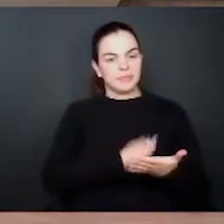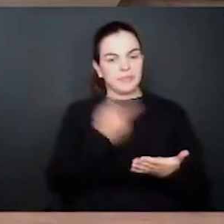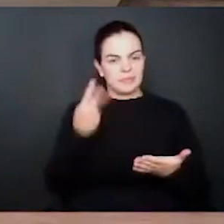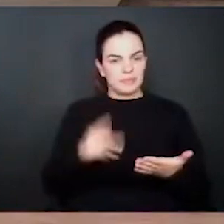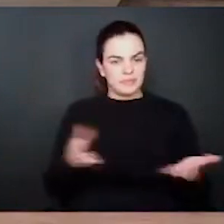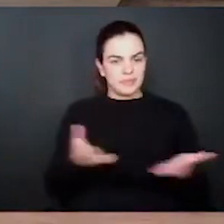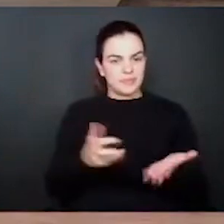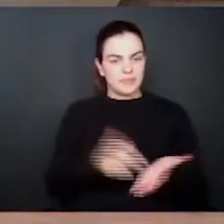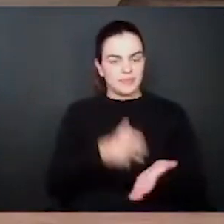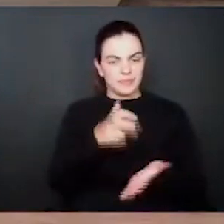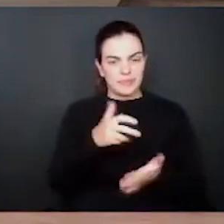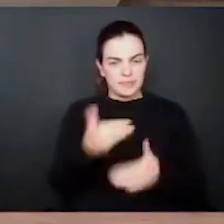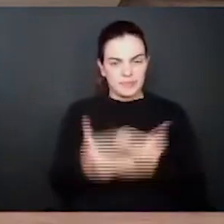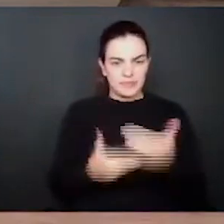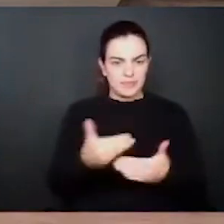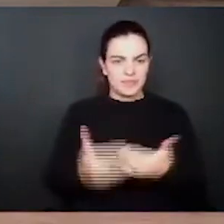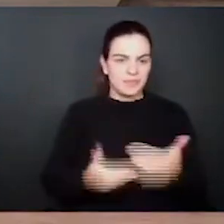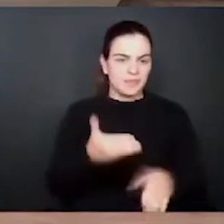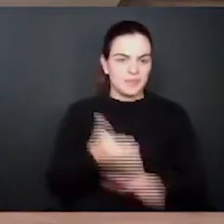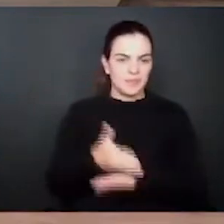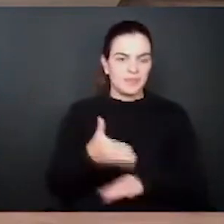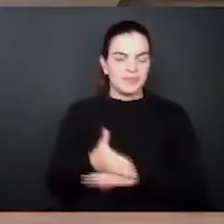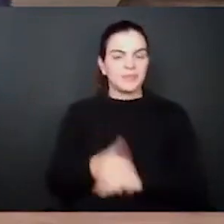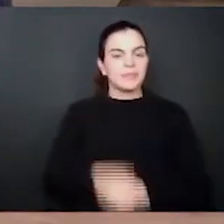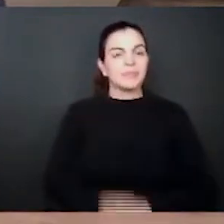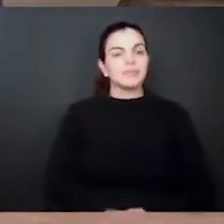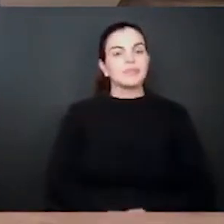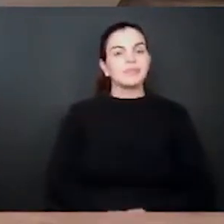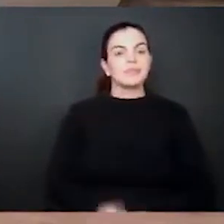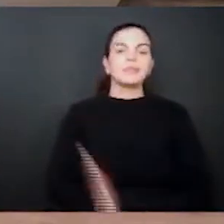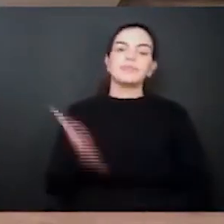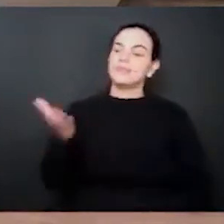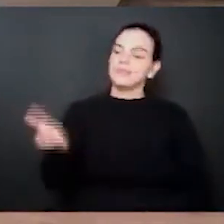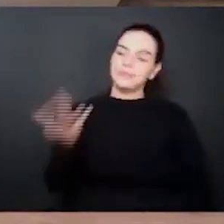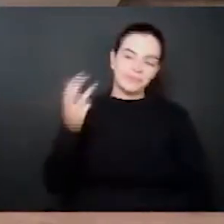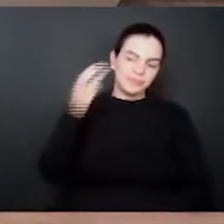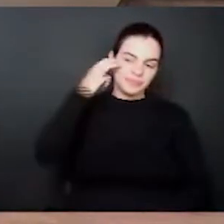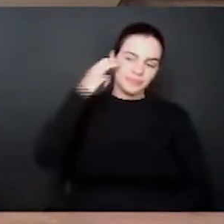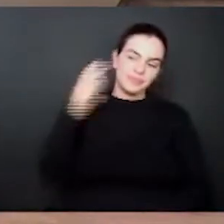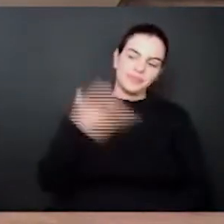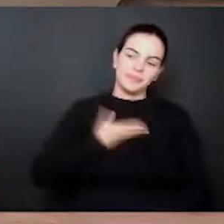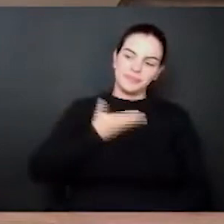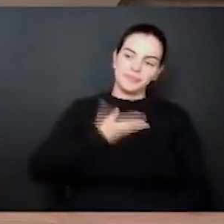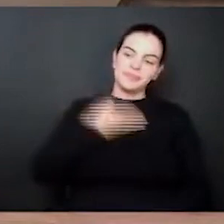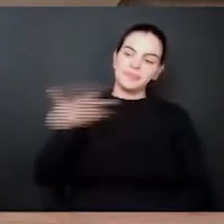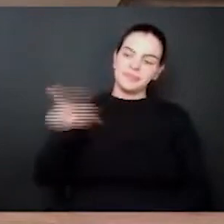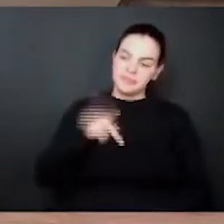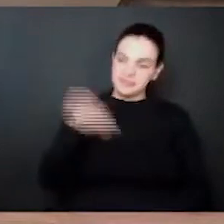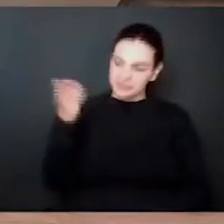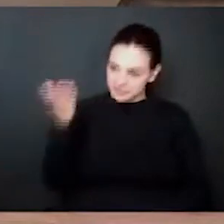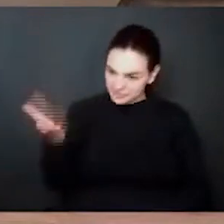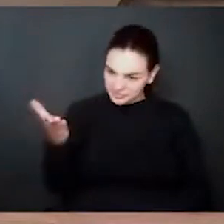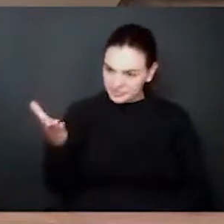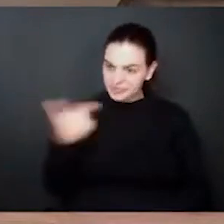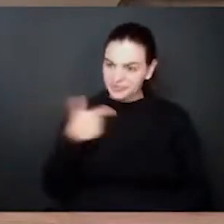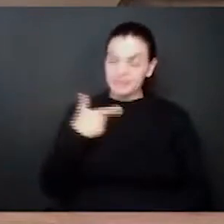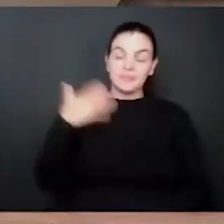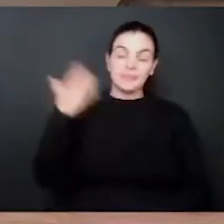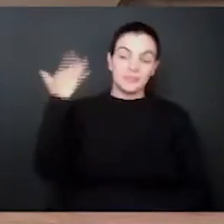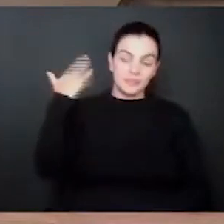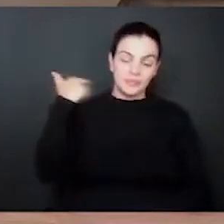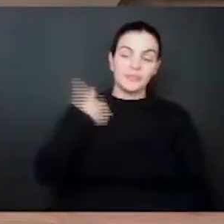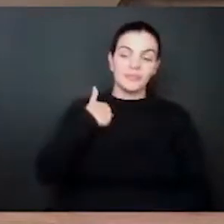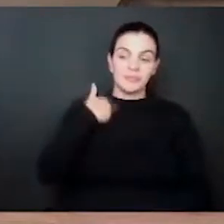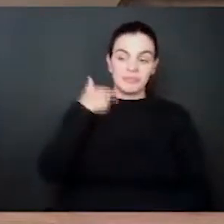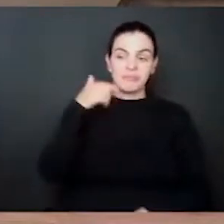processo. Cumprimentar o meu colega, vereador Dalton e professor. Eu já tinha uma certa admiração por Vossa Excelência, pela